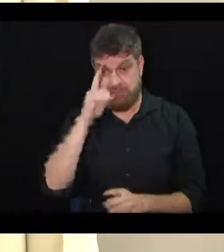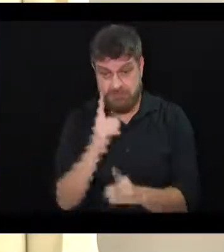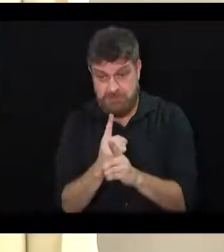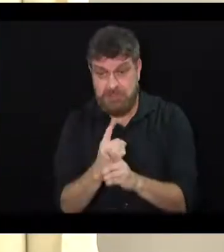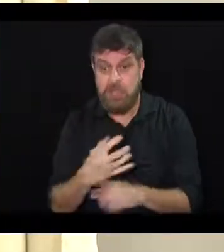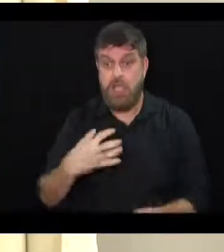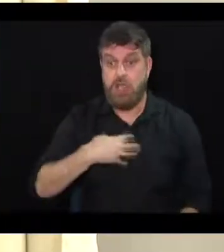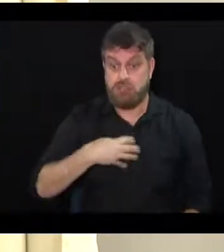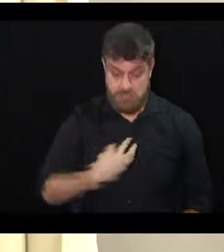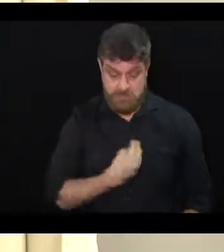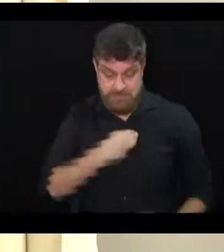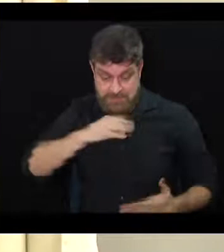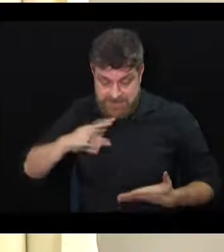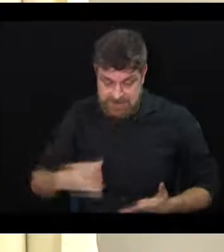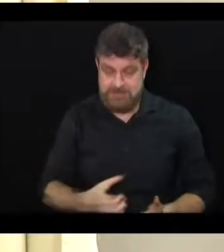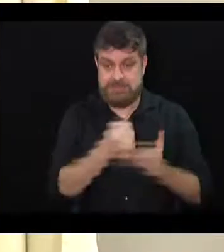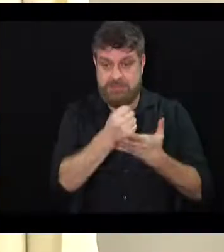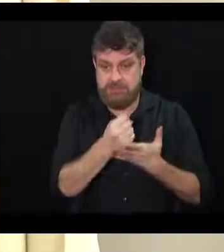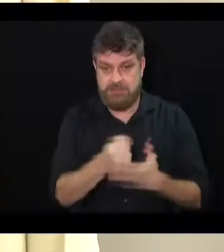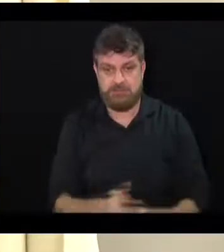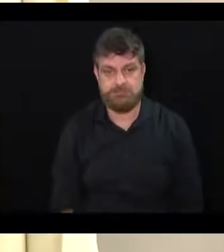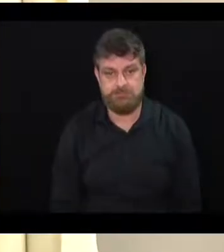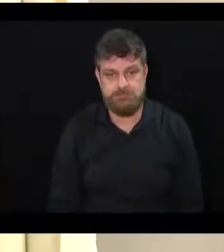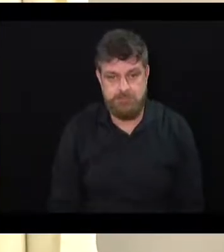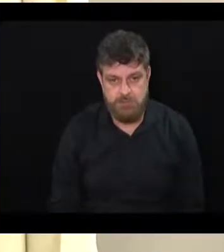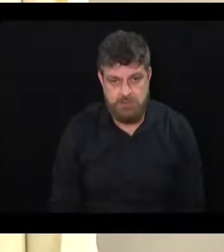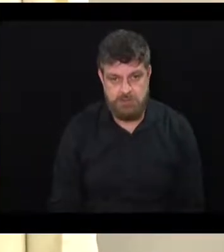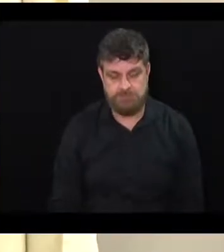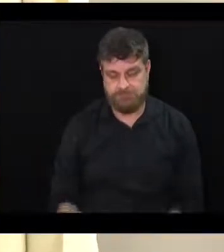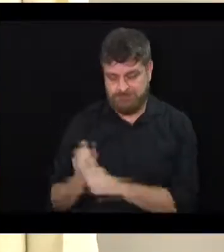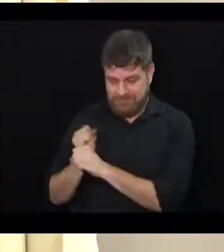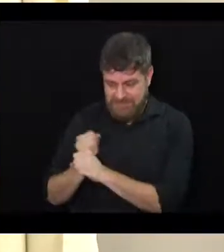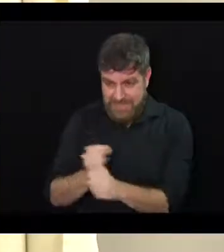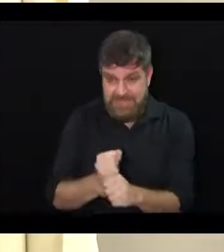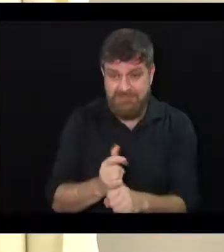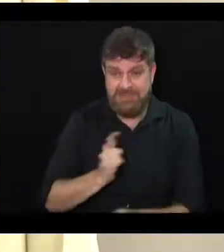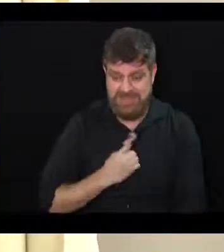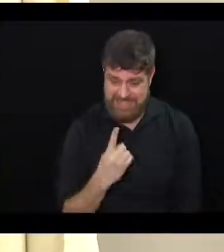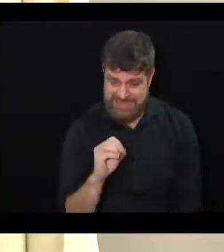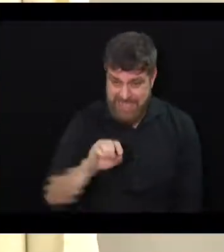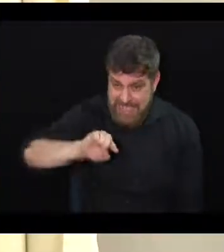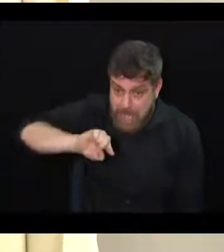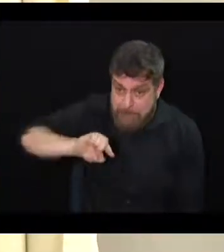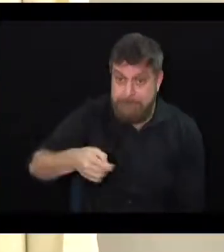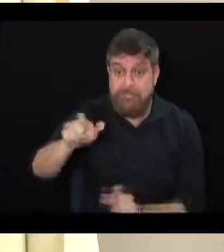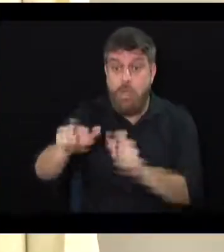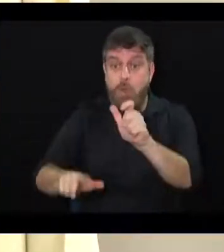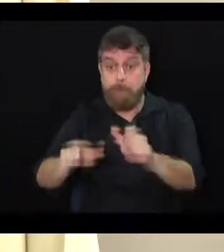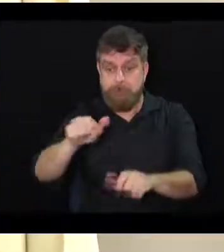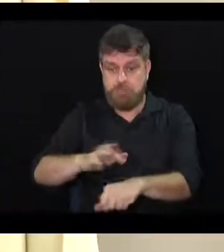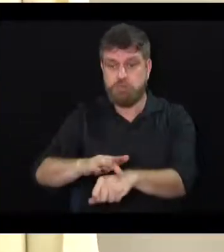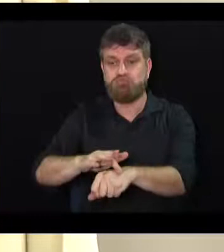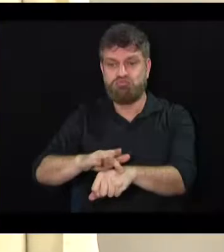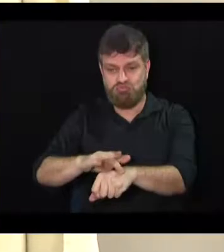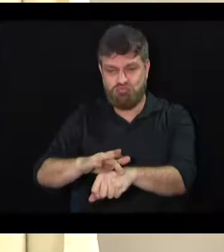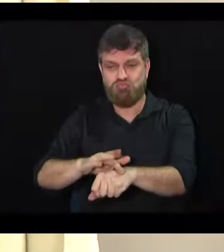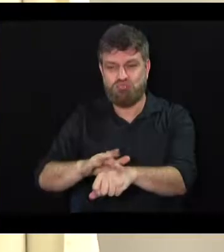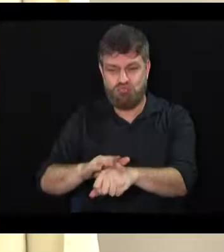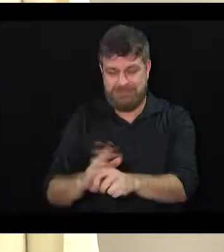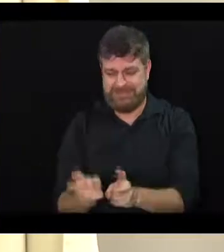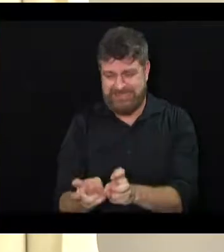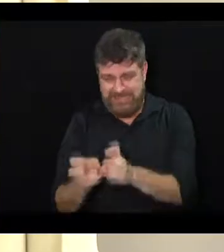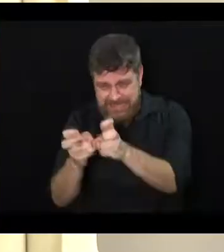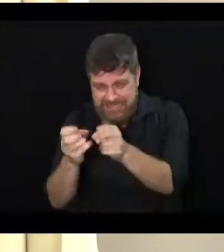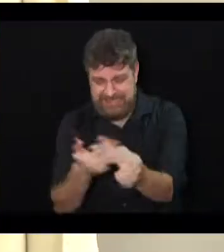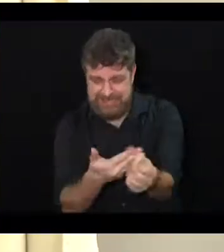de salvar vidas, segundo Paulo Haddad. A cada ano temos 10 mil pessoas acometidas, né, com problemas, seja de